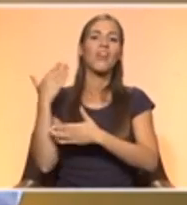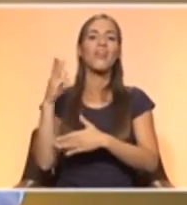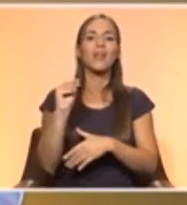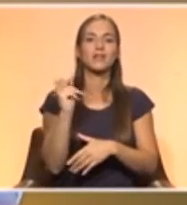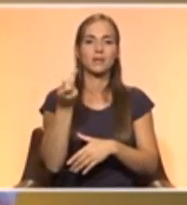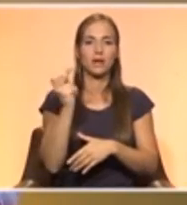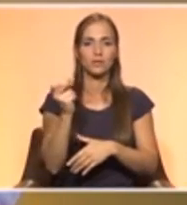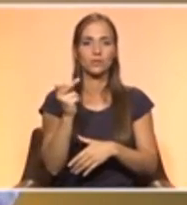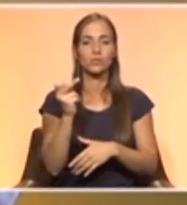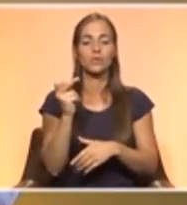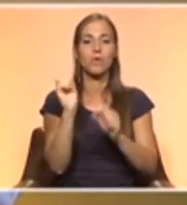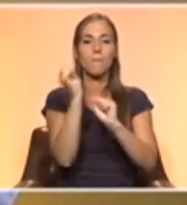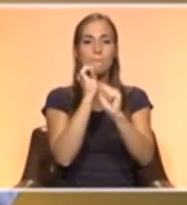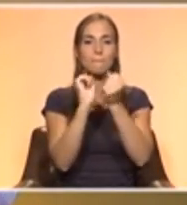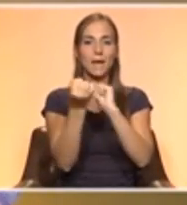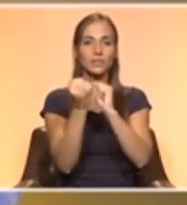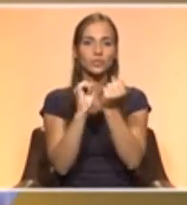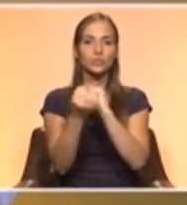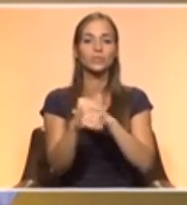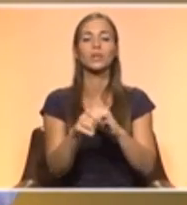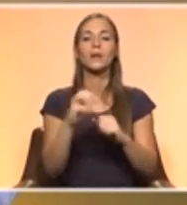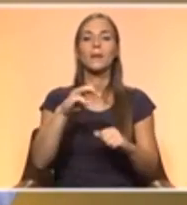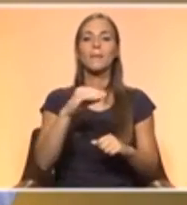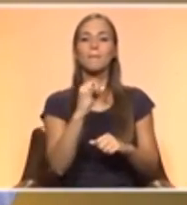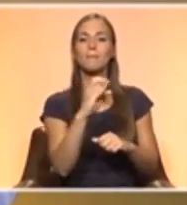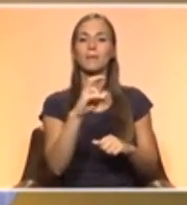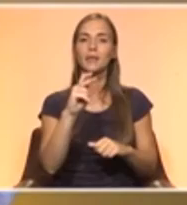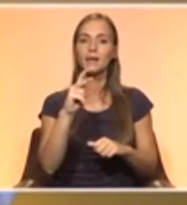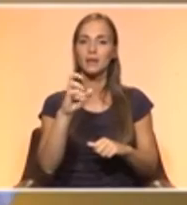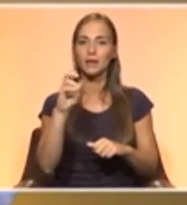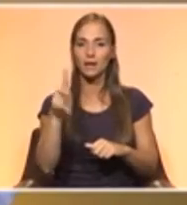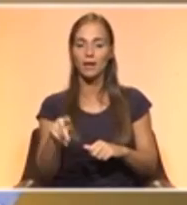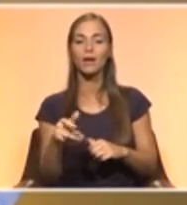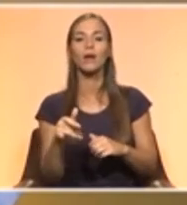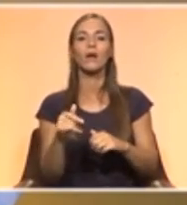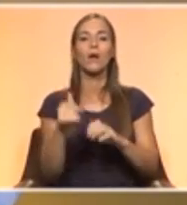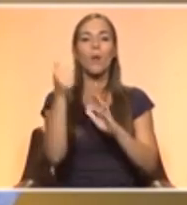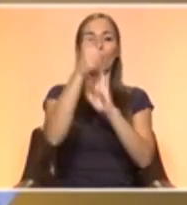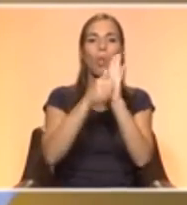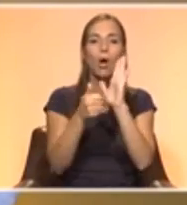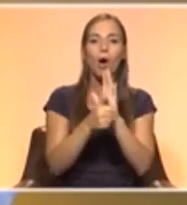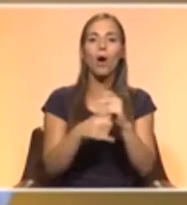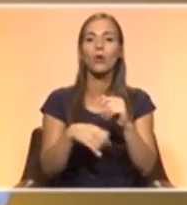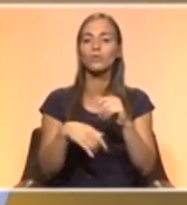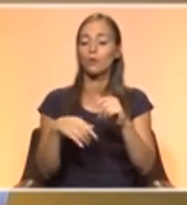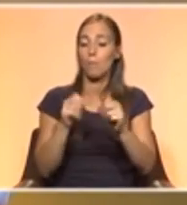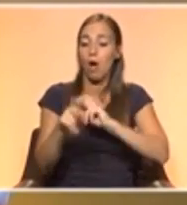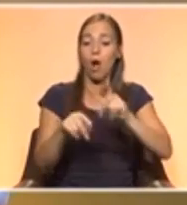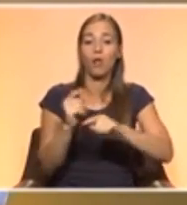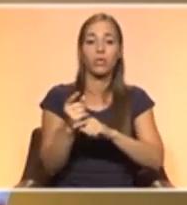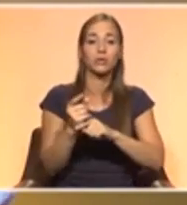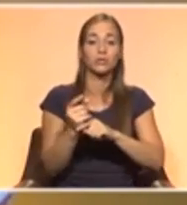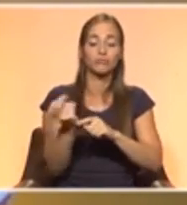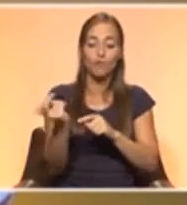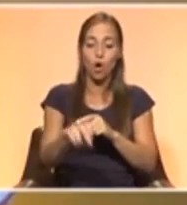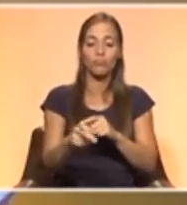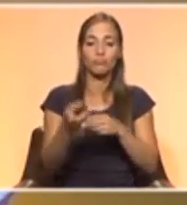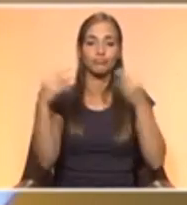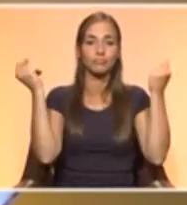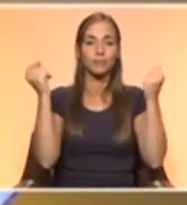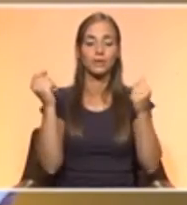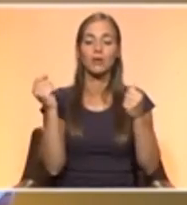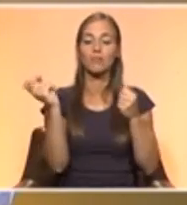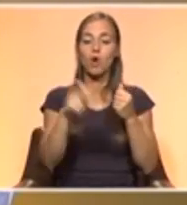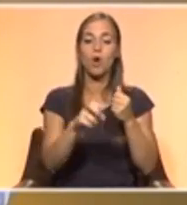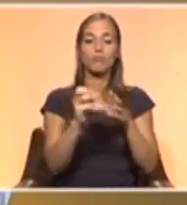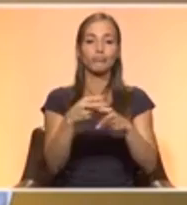Sei lá o Messenger o mirk o os foto blogs sei lá tantas tantas Modas que surgiram e que passaram e no digital é assim e aliás a própria